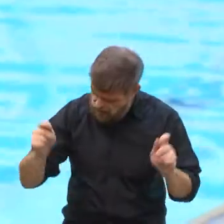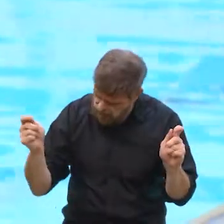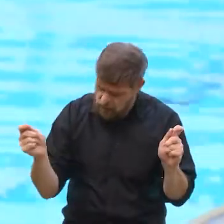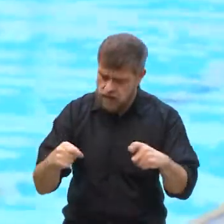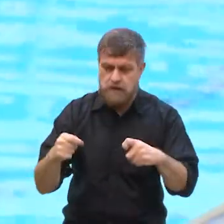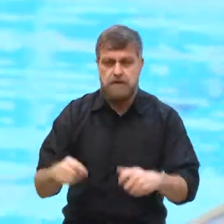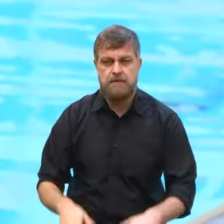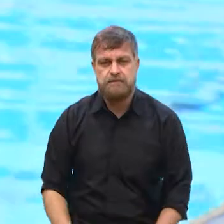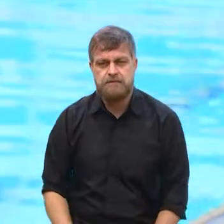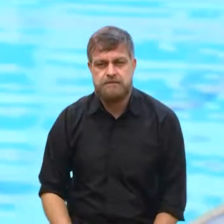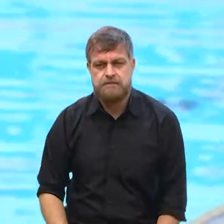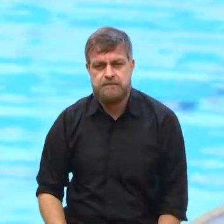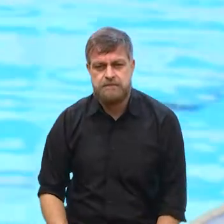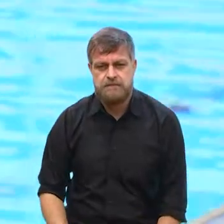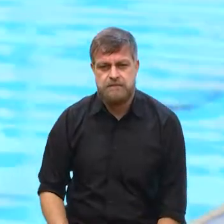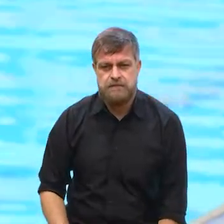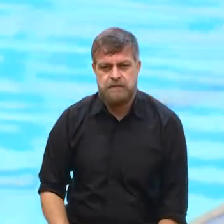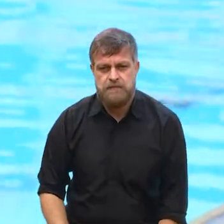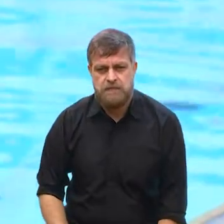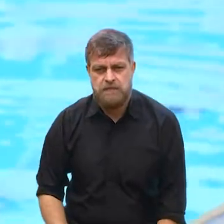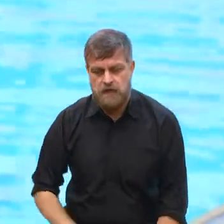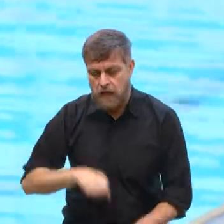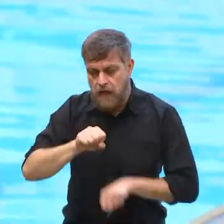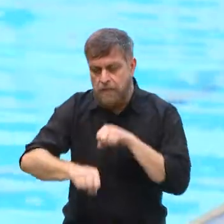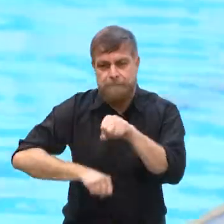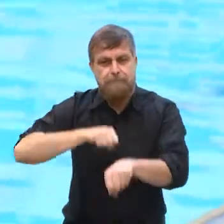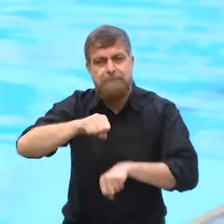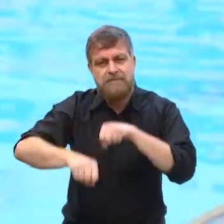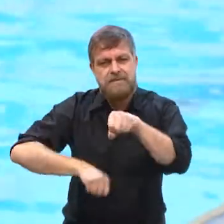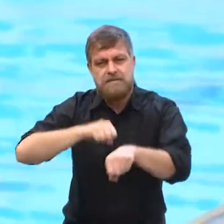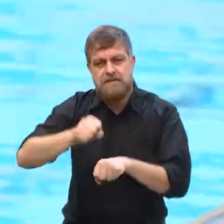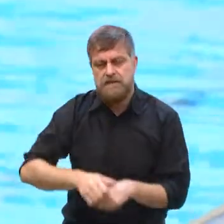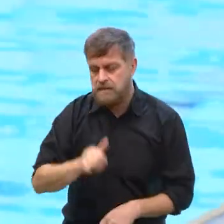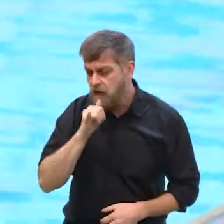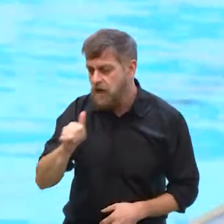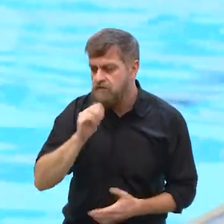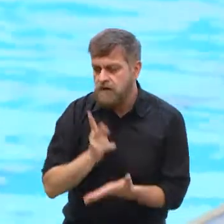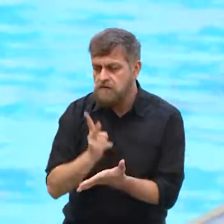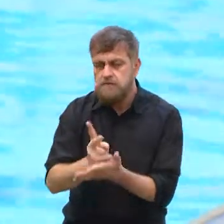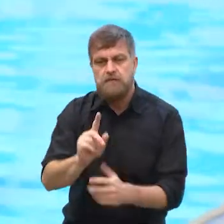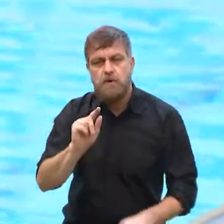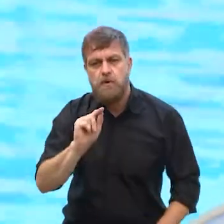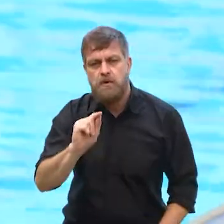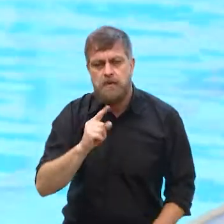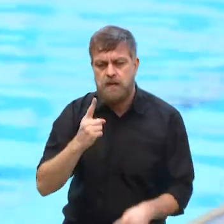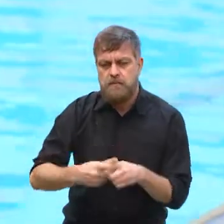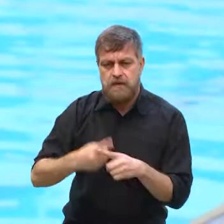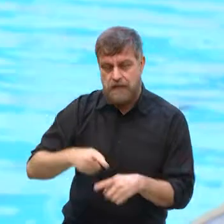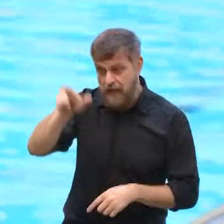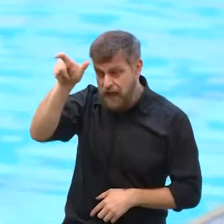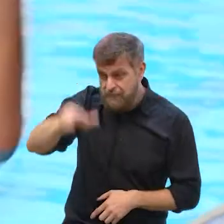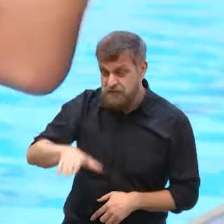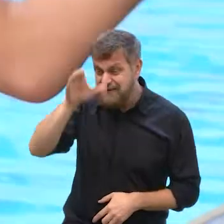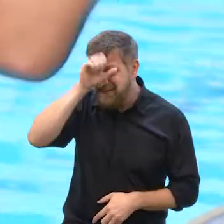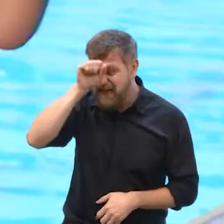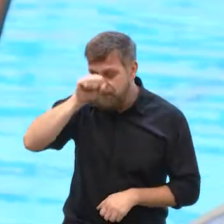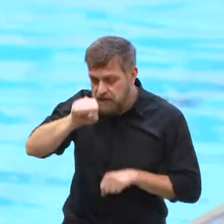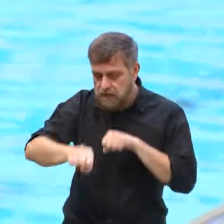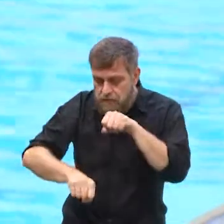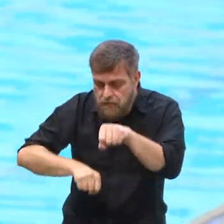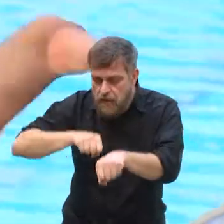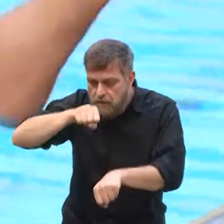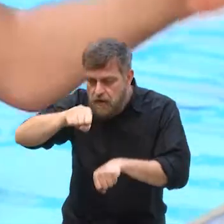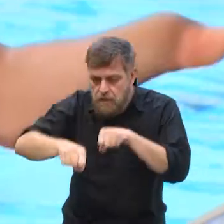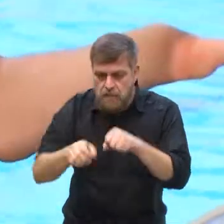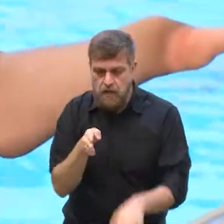assim... A própria questão da bicicleta, né? Eu sempre coloco isso, porque eu falo, poxa, quem vai aprender a andar